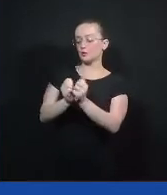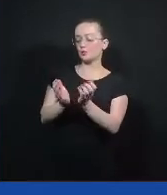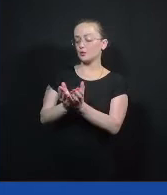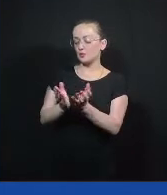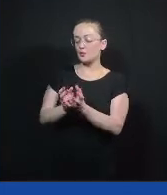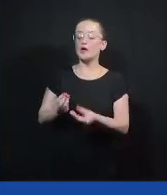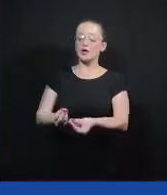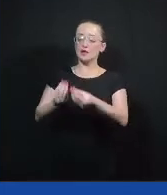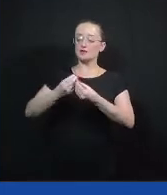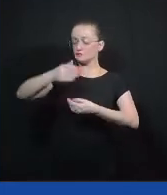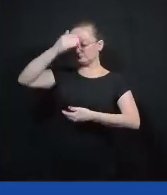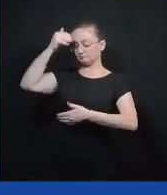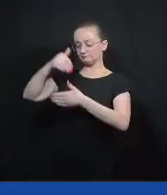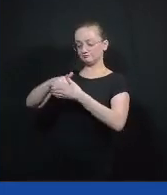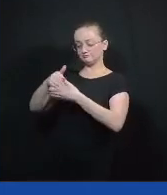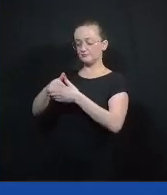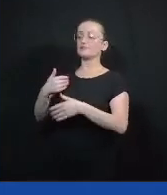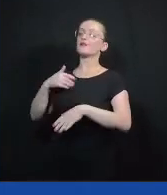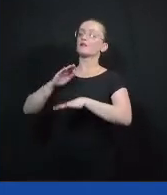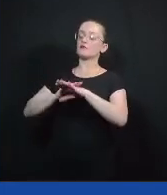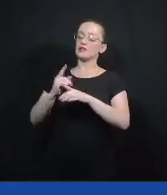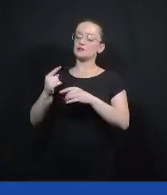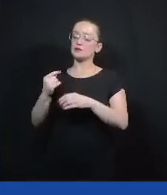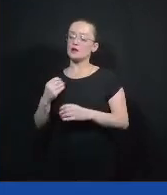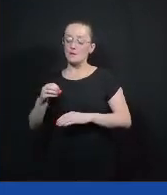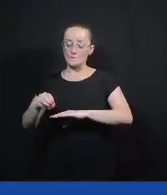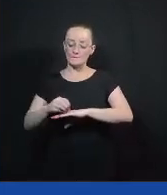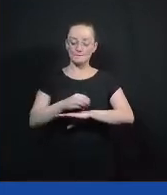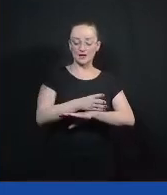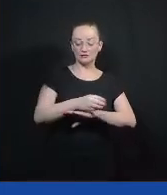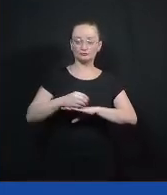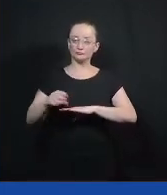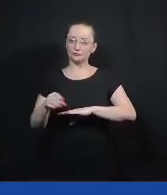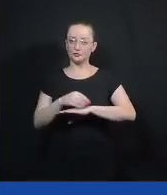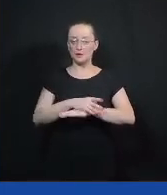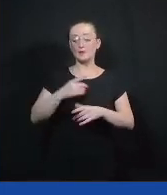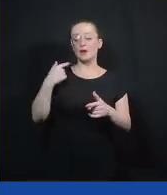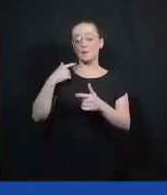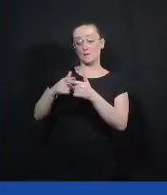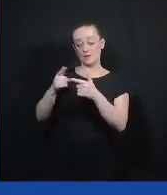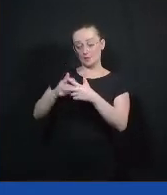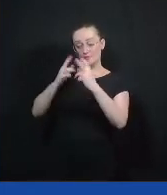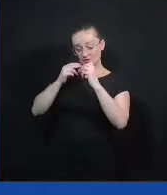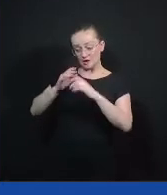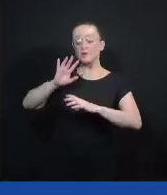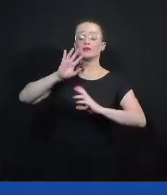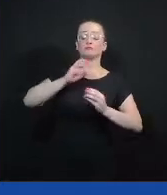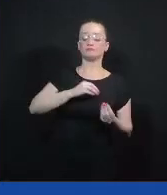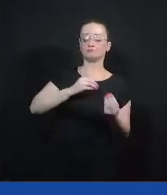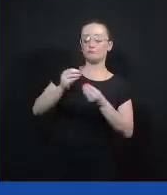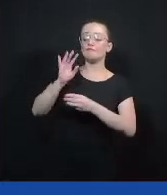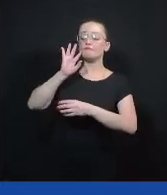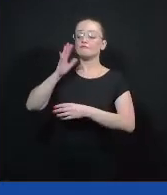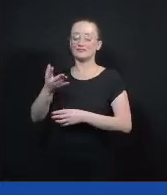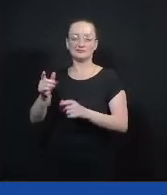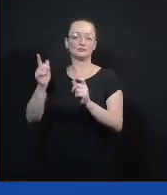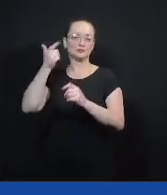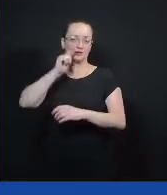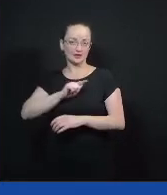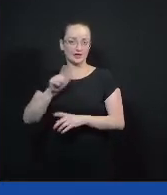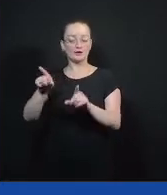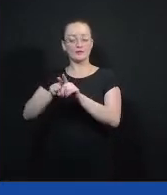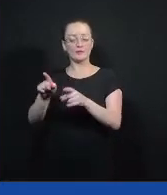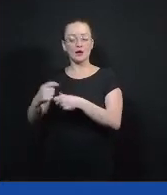os eleitores, e eles fazem essa ponte para que os problemas sejam solucionados, para que essas demandas sejam